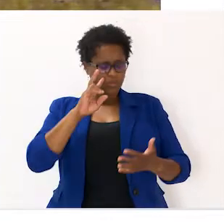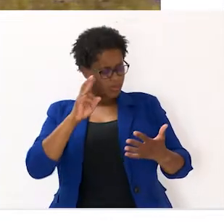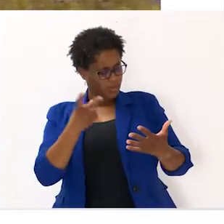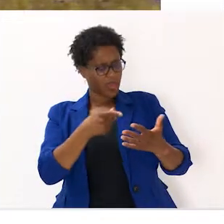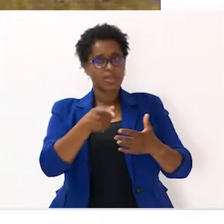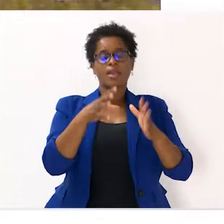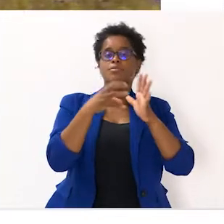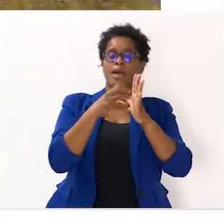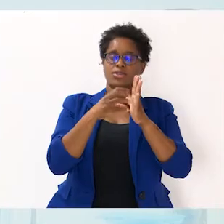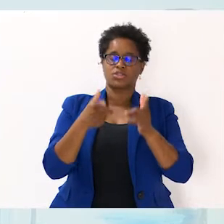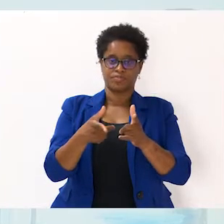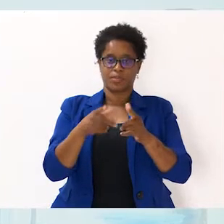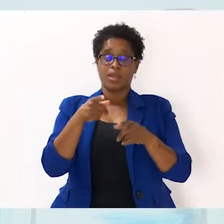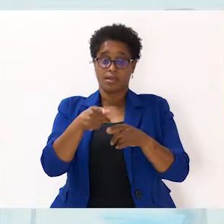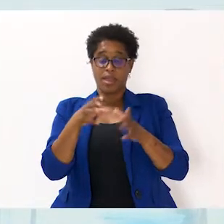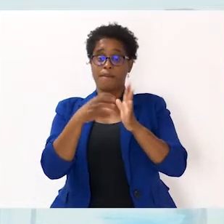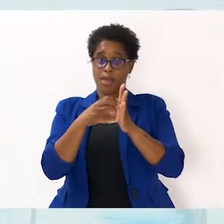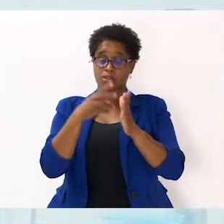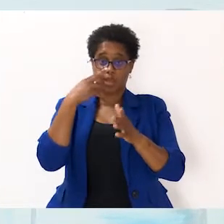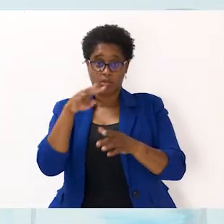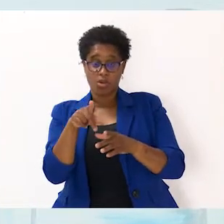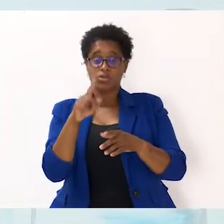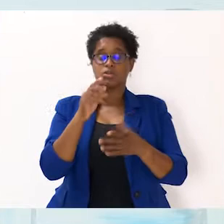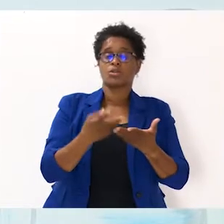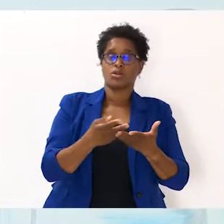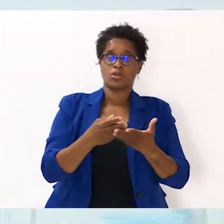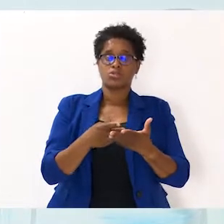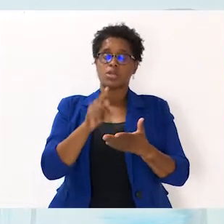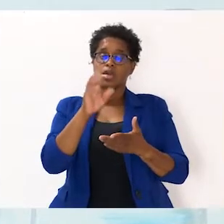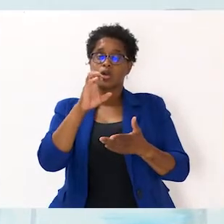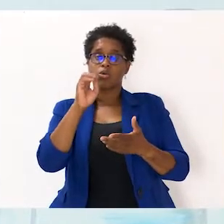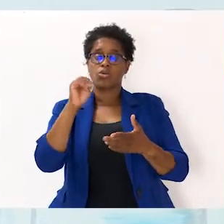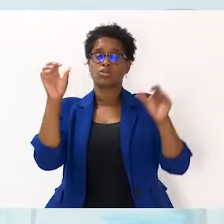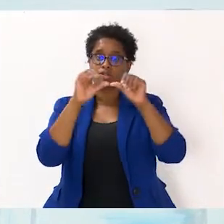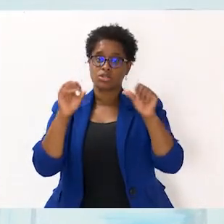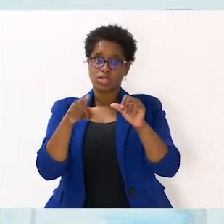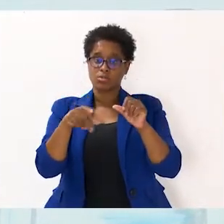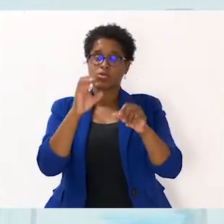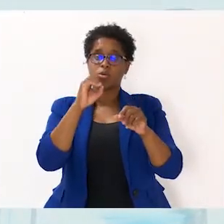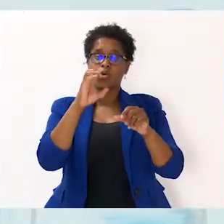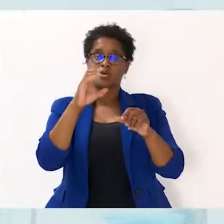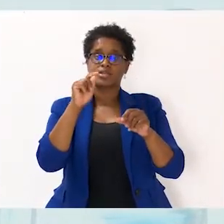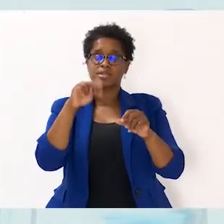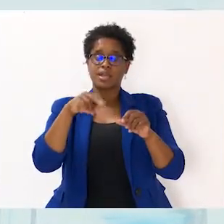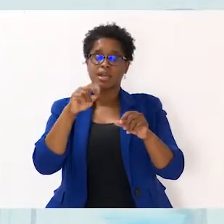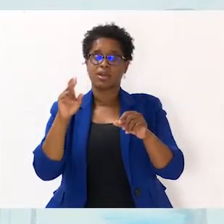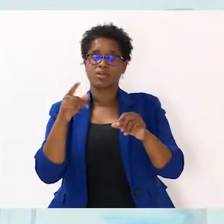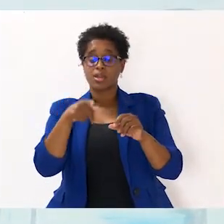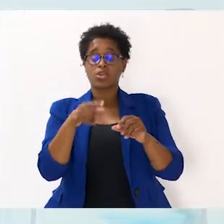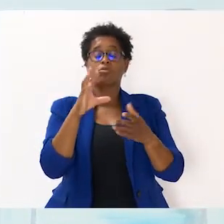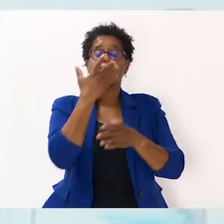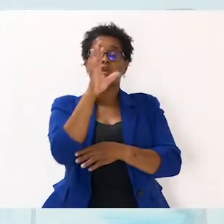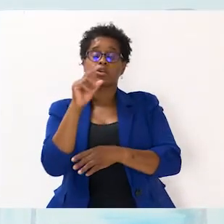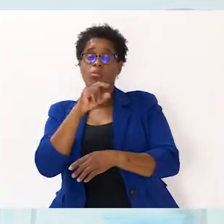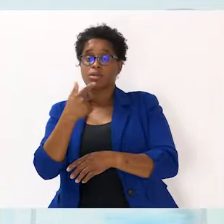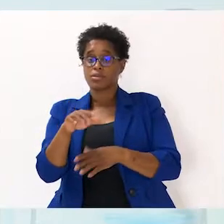observem aqui as imagens. Aqui é a imagem que mostra o macroecossistema, um oceano. Aqui uma floresta, a floresta pode ter